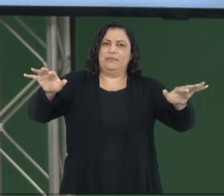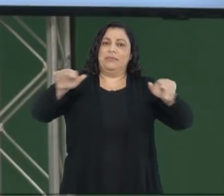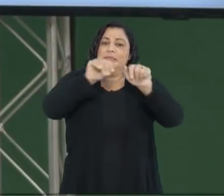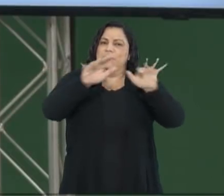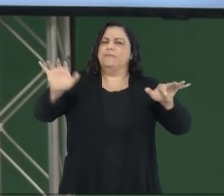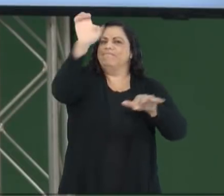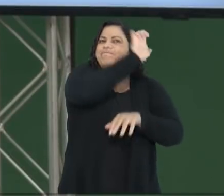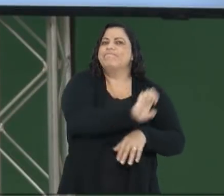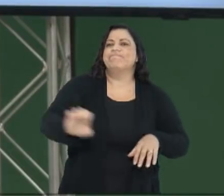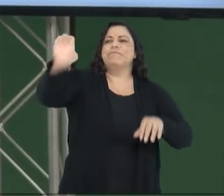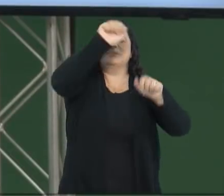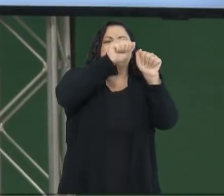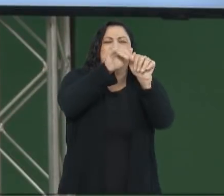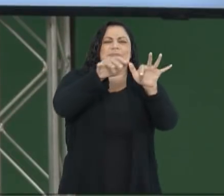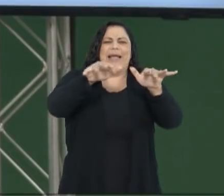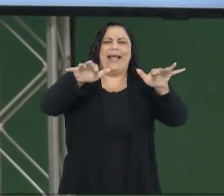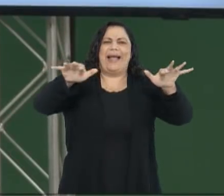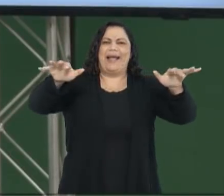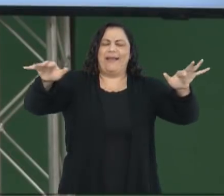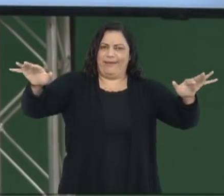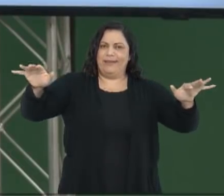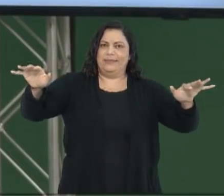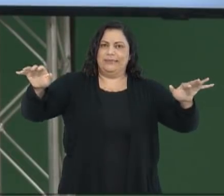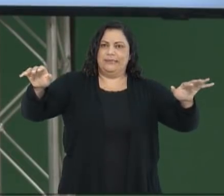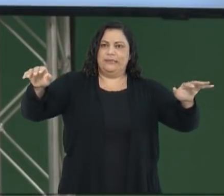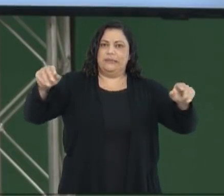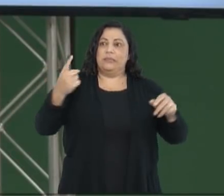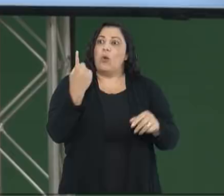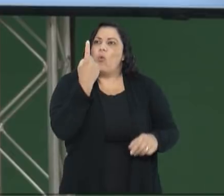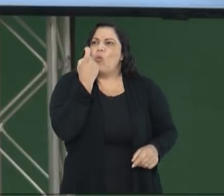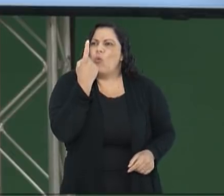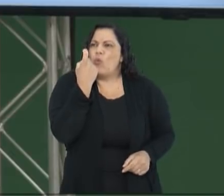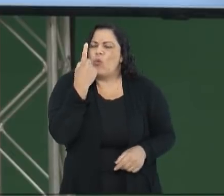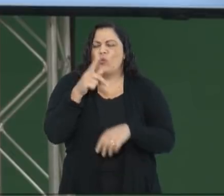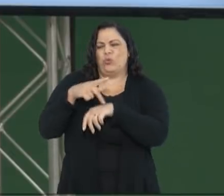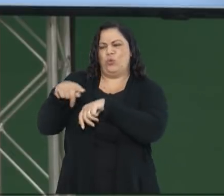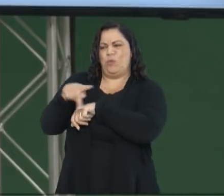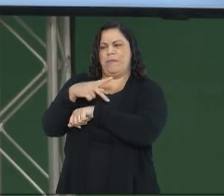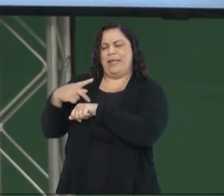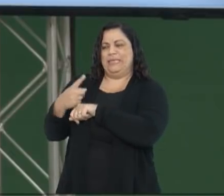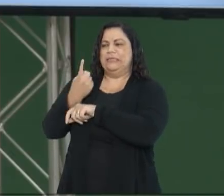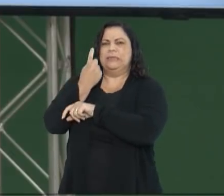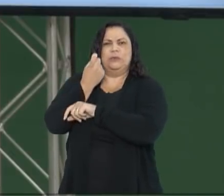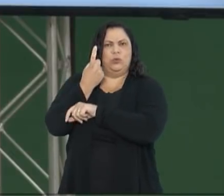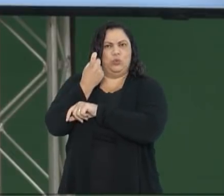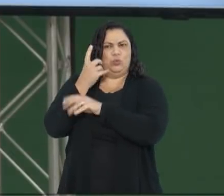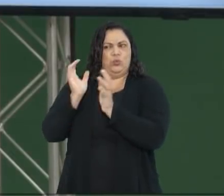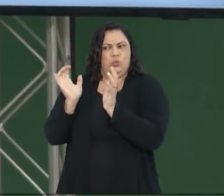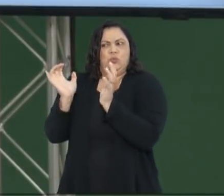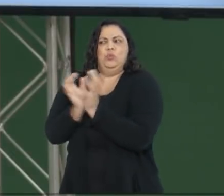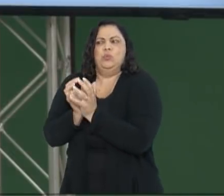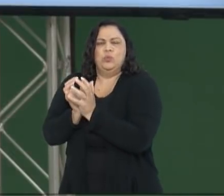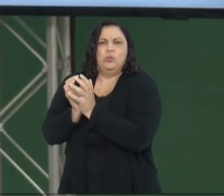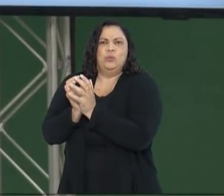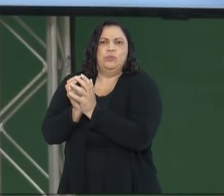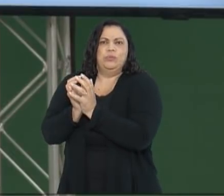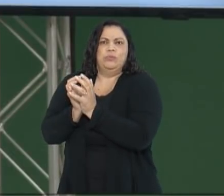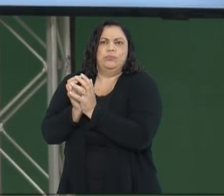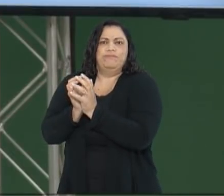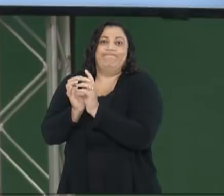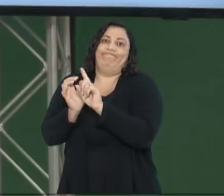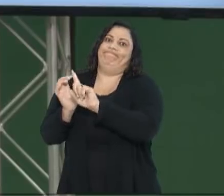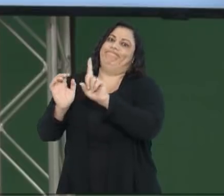da Europa. Aquela ideia de que num único país não é uma única etnia, na Europa ela é muito